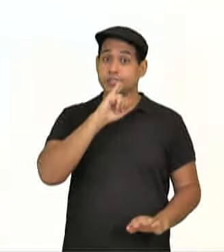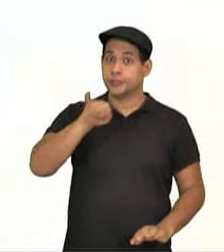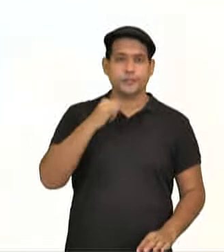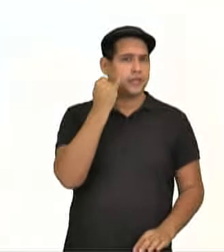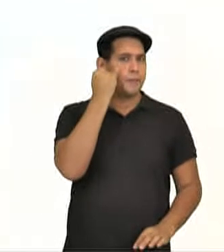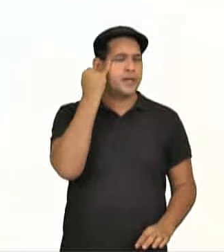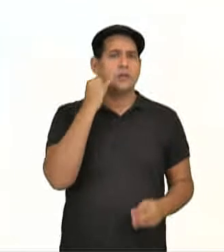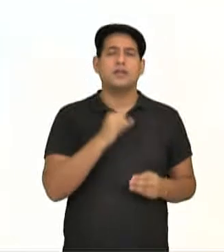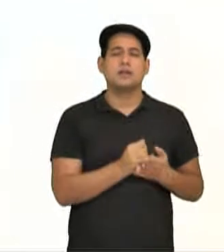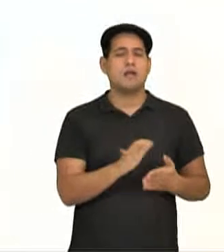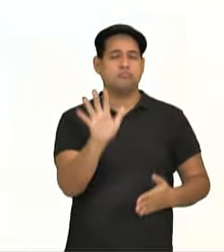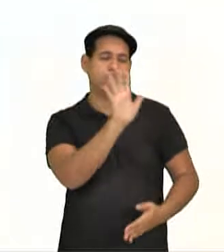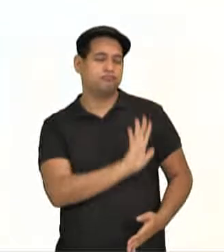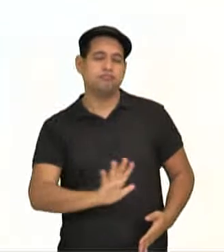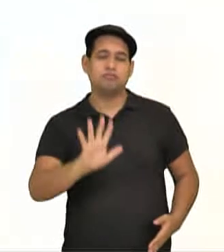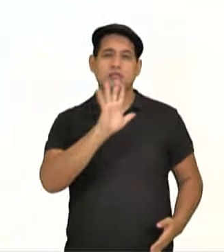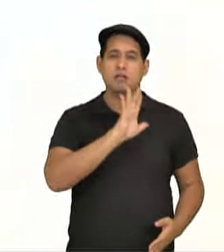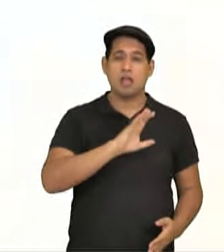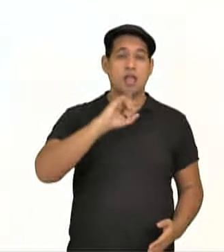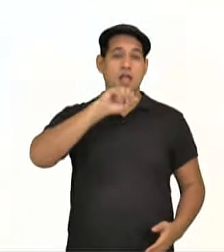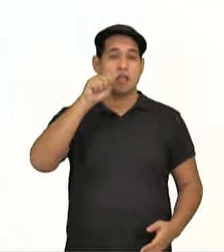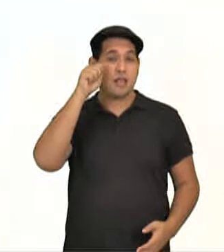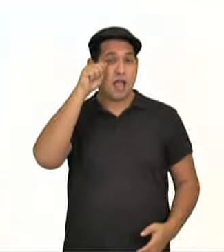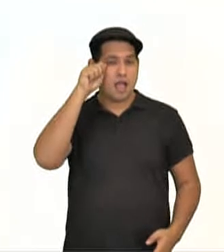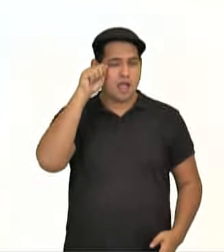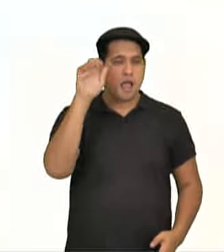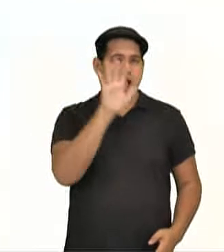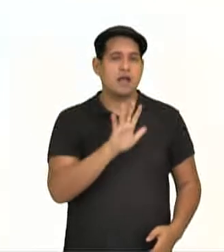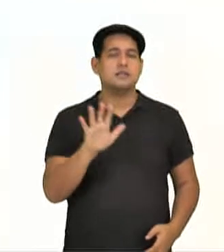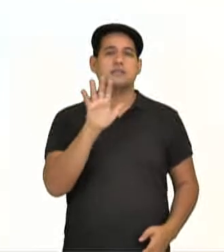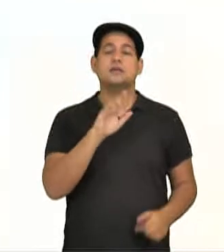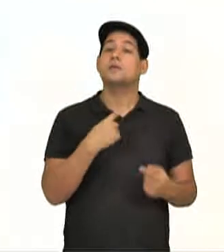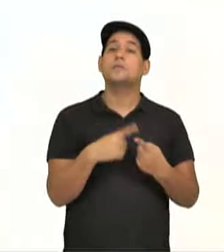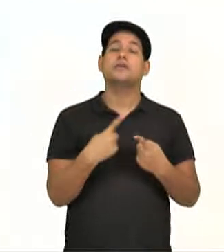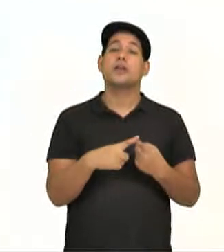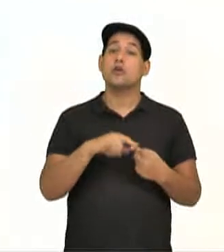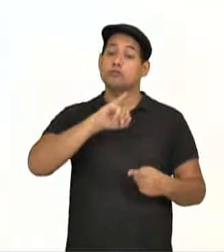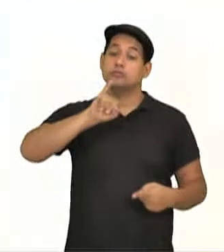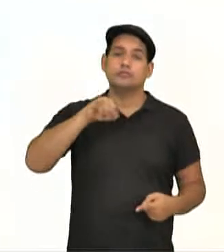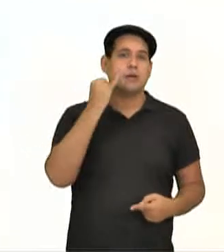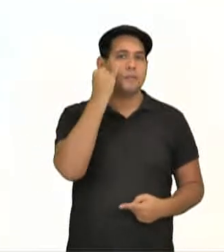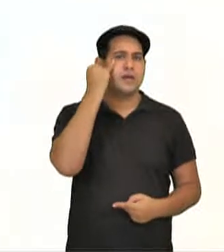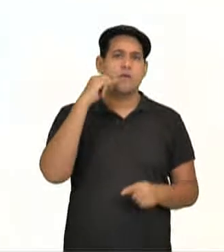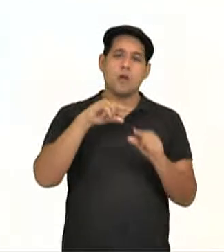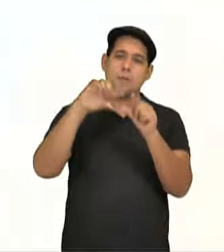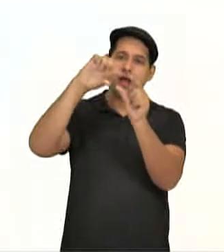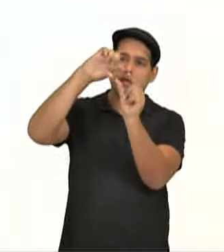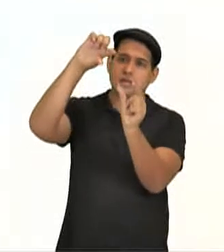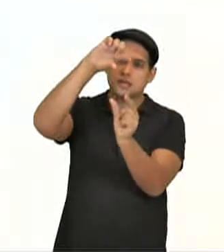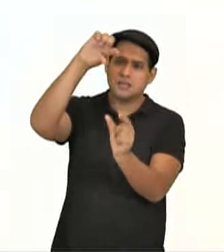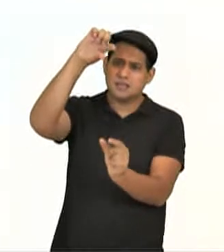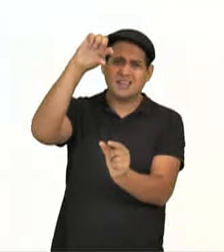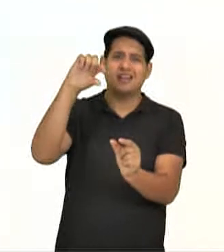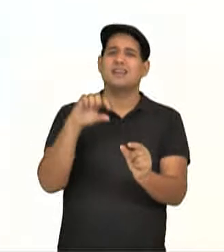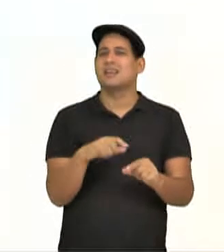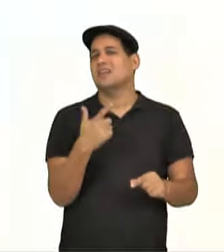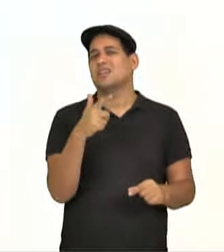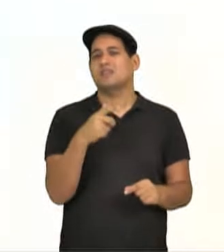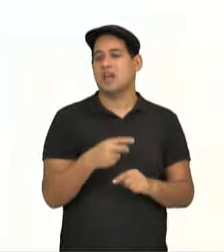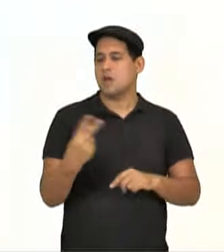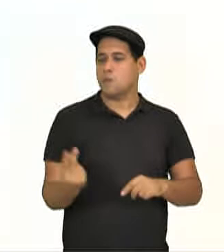na Ásia, em busca de minerais e solos férteis. Vamos lembrar que o Japão é uma ilha e ela não tem muita riqueza mineral